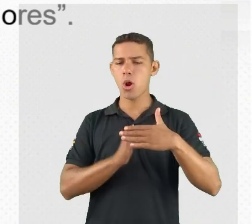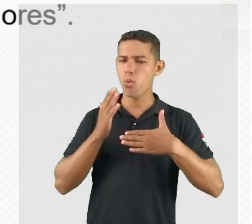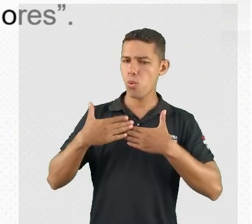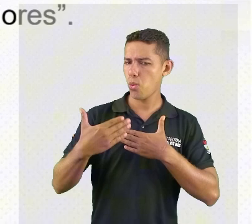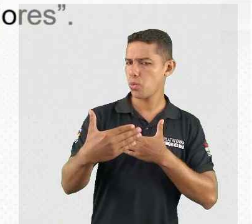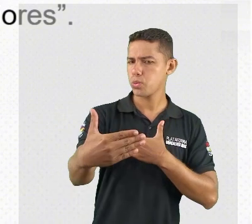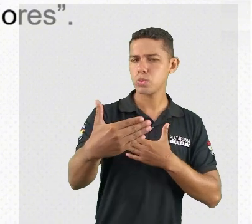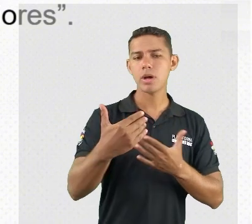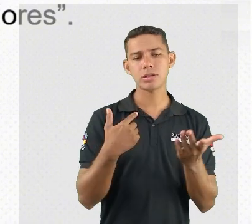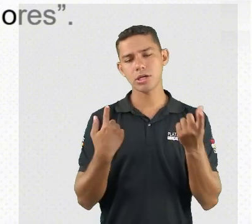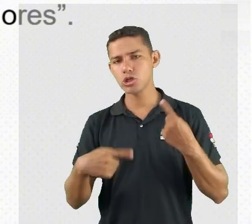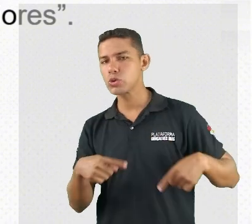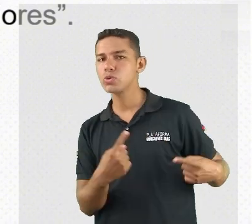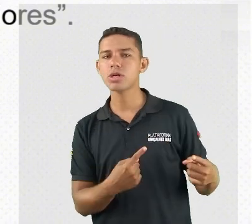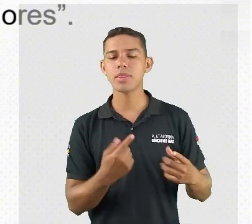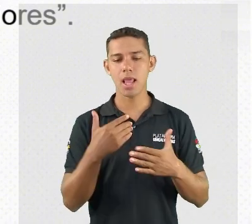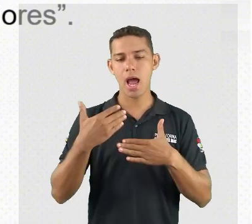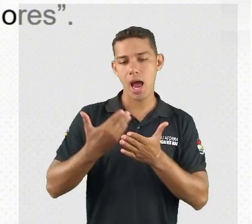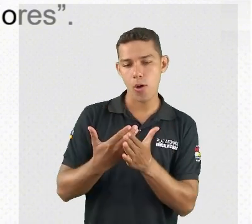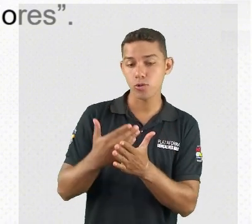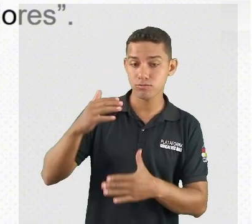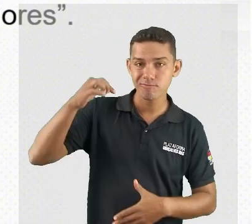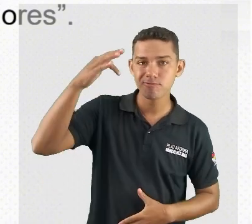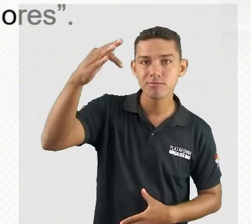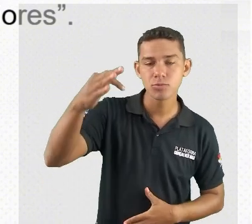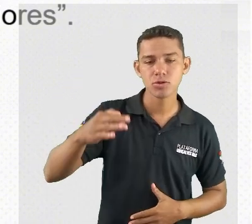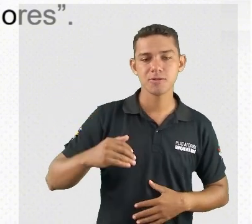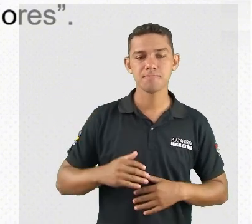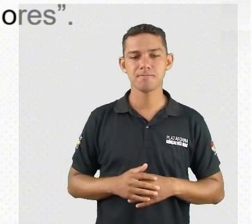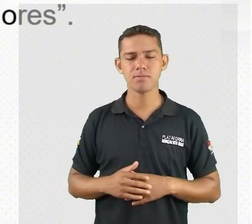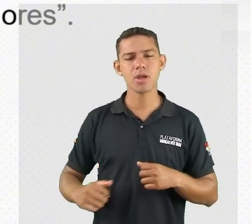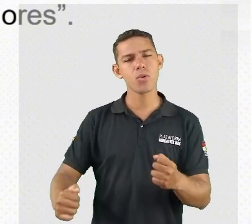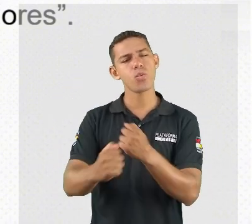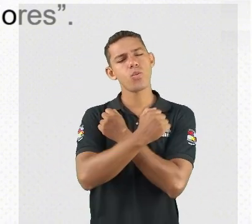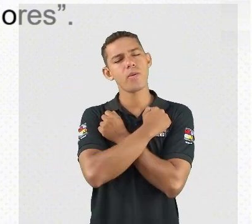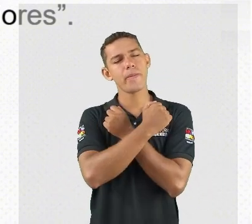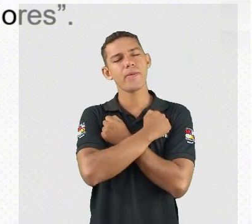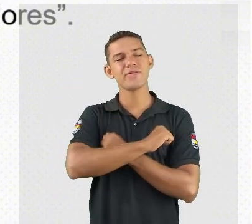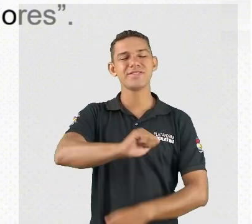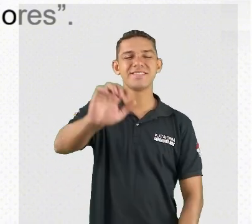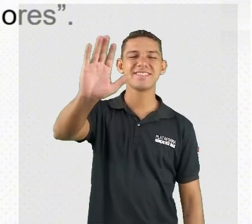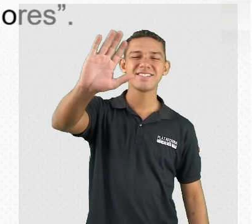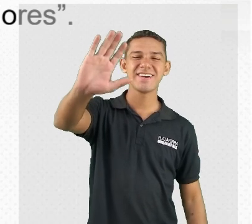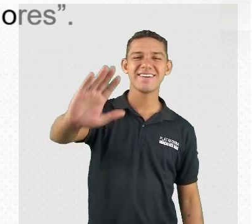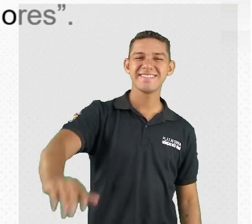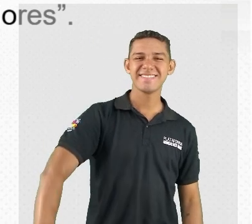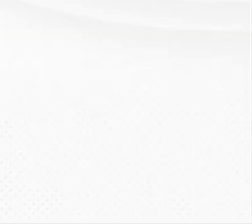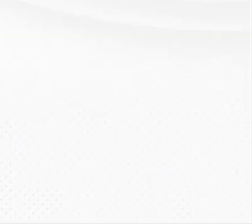continuaremos nessa discussão na aula seguinte. Aquele abraço e até mais.